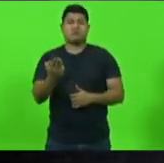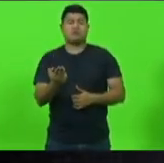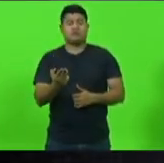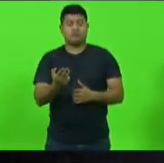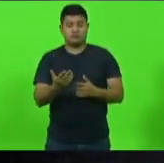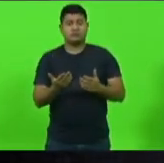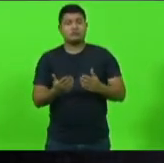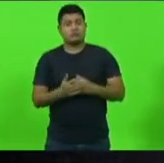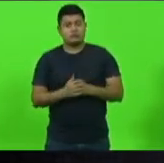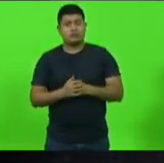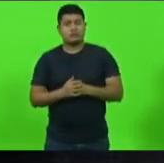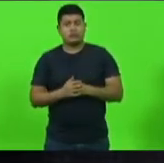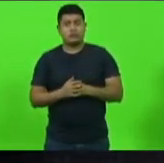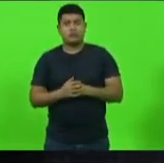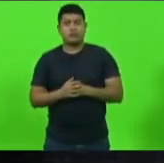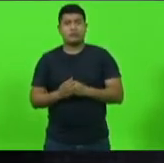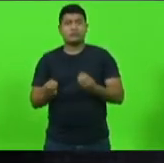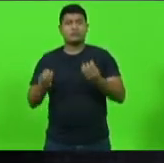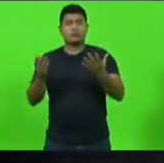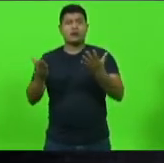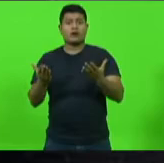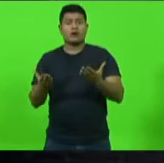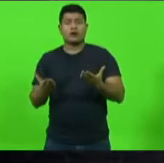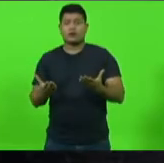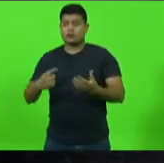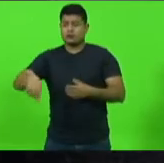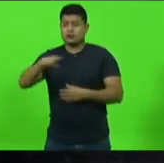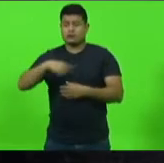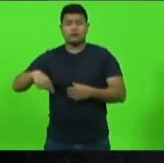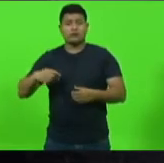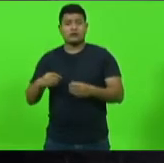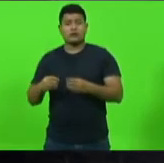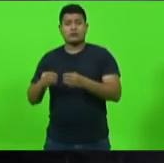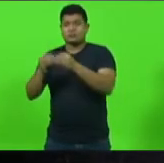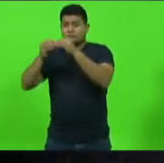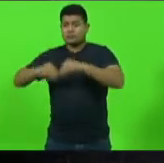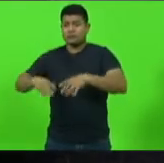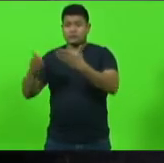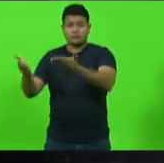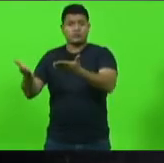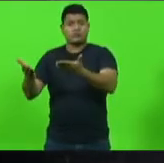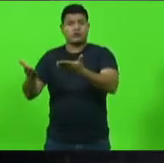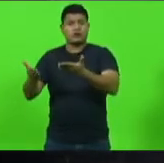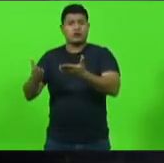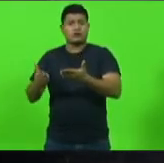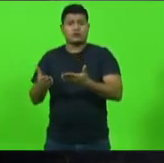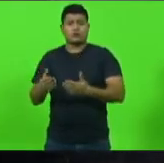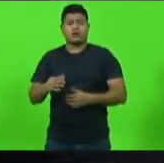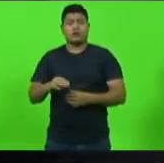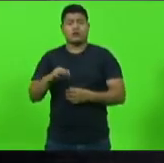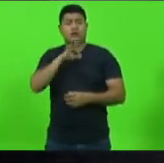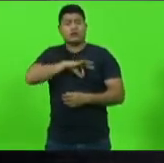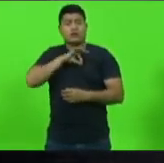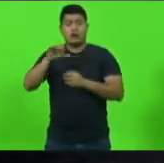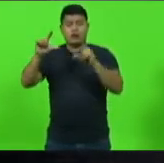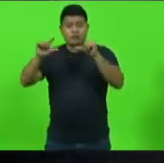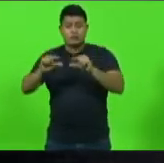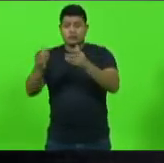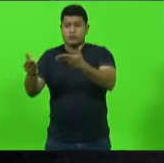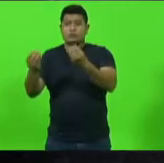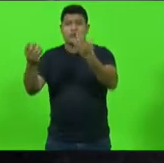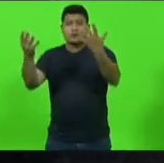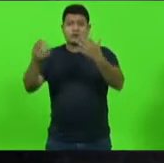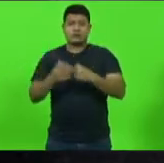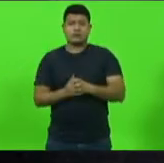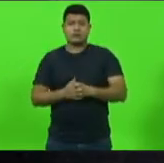1 bilhão e 600 milhões. Então, para que a gente machucou o pequeno aposentado, servidor público? Sem o governo fazer